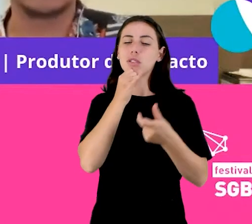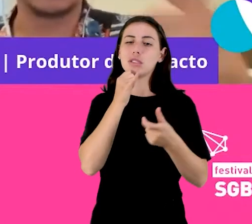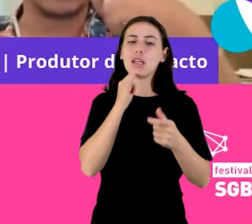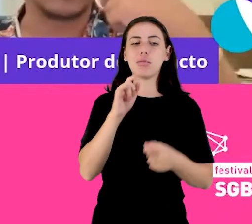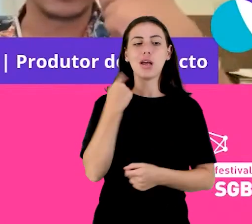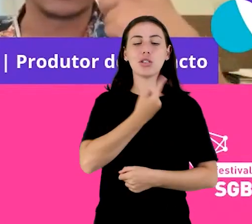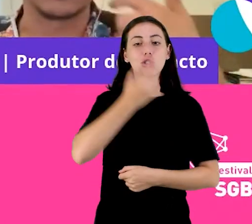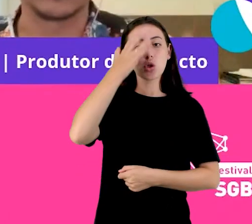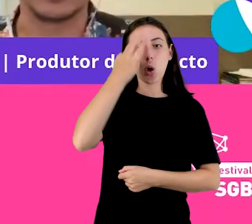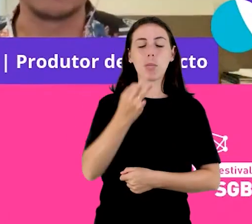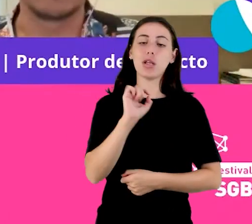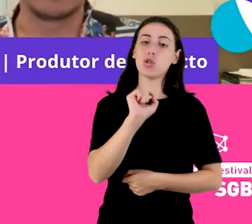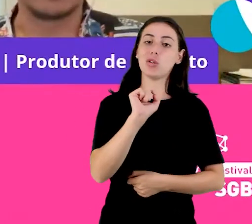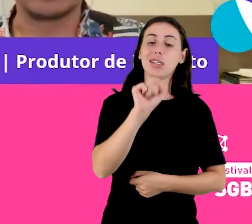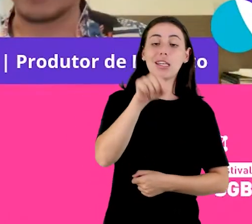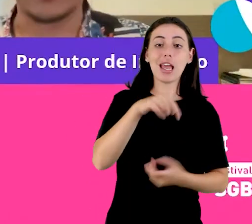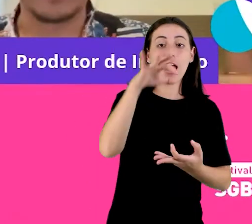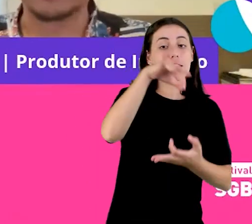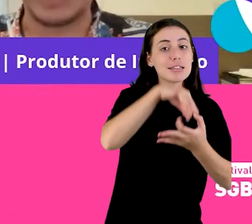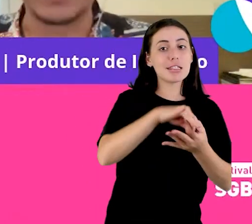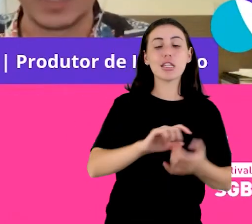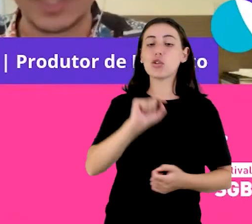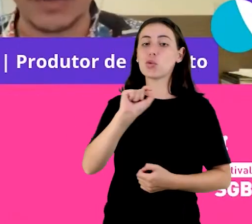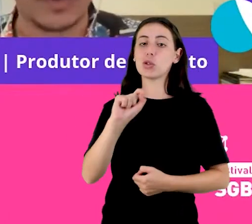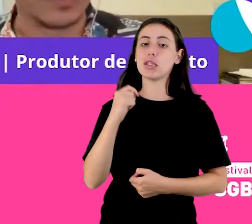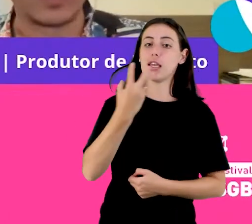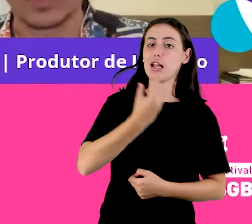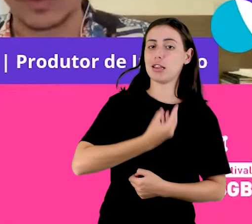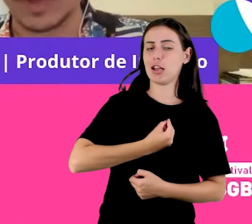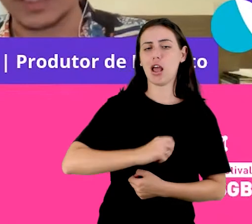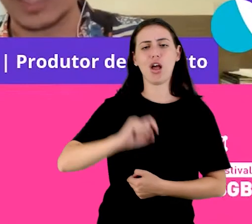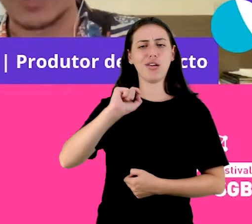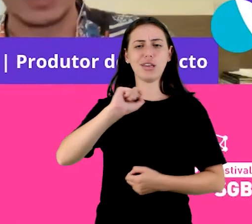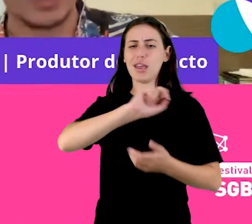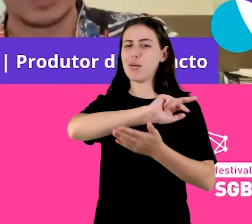a Diversity Box Consultoria, que trabalham há 10 anos já com